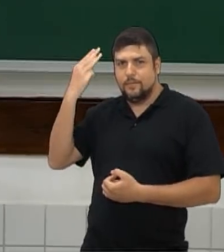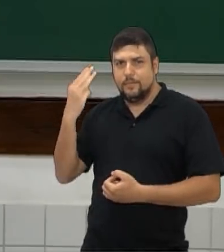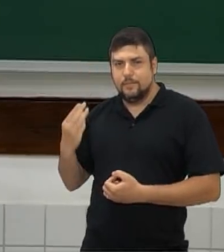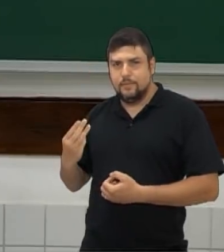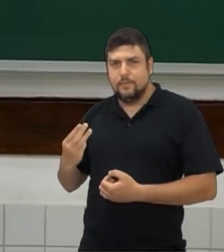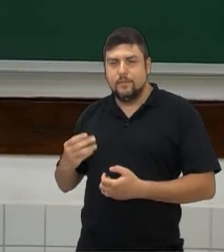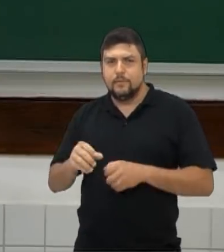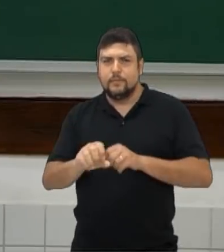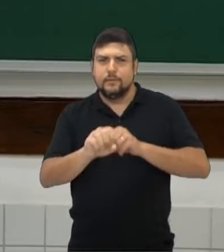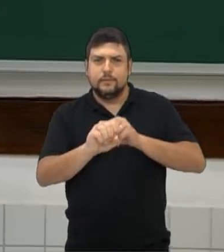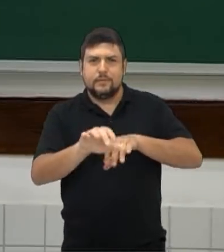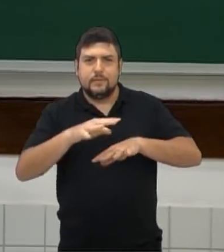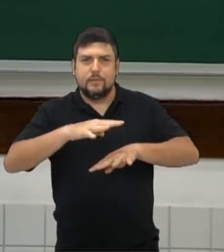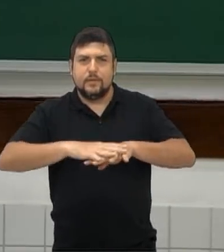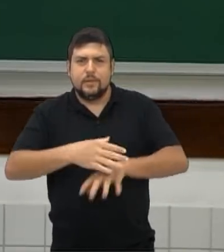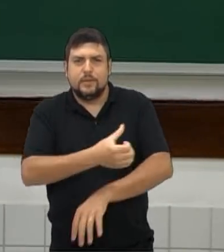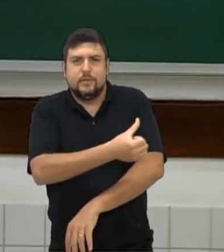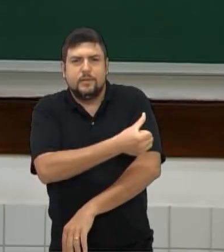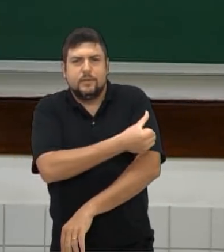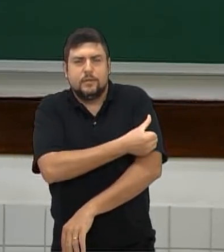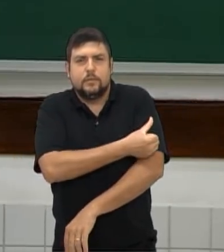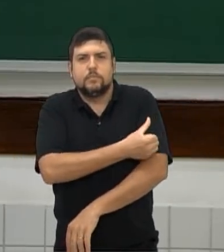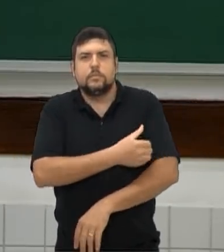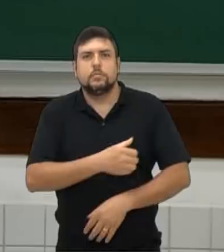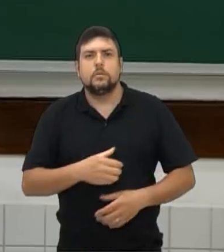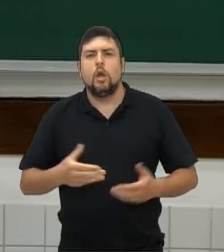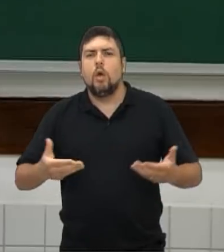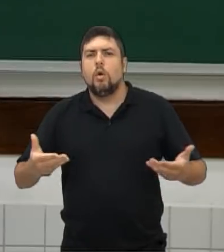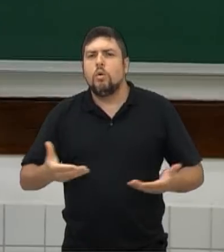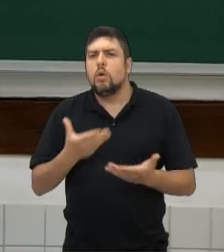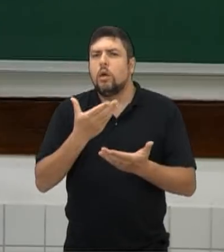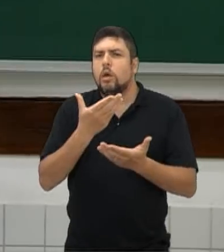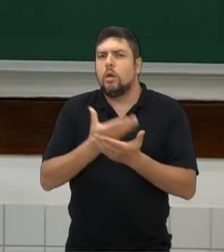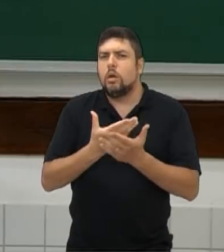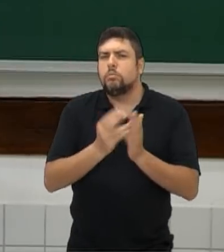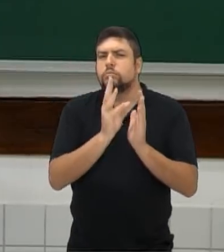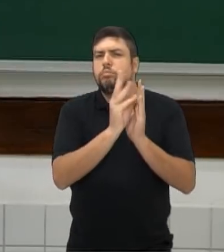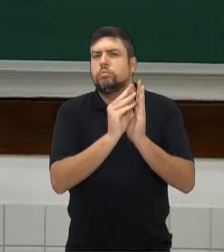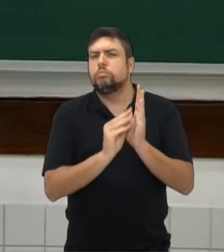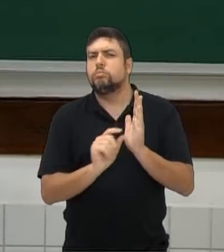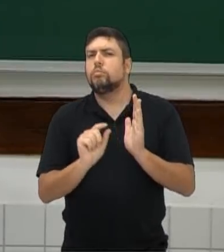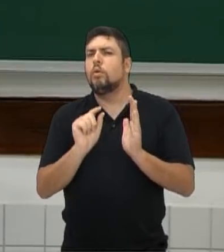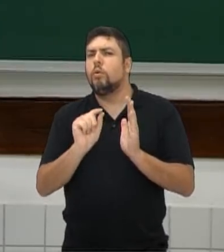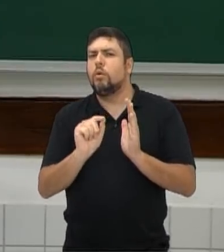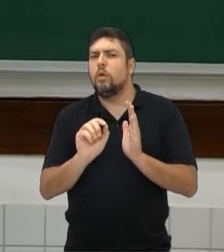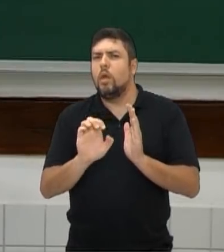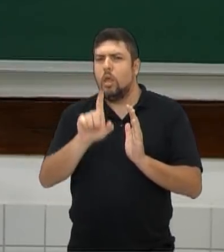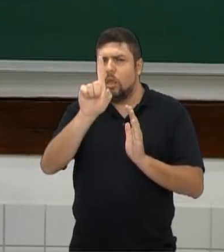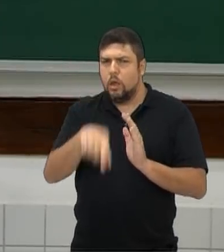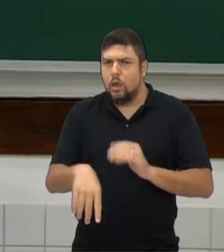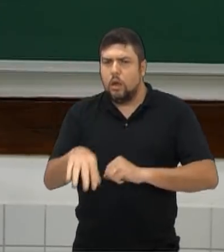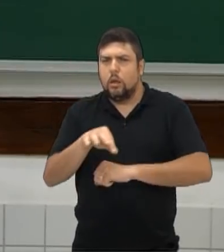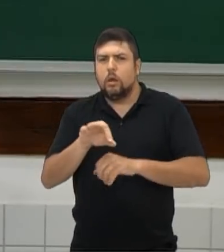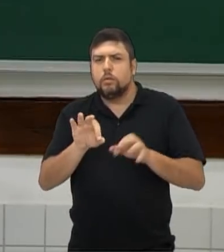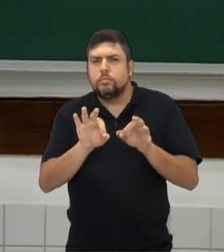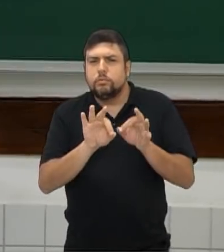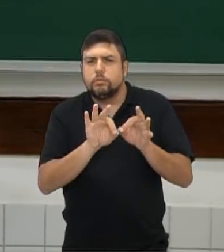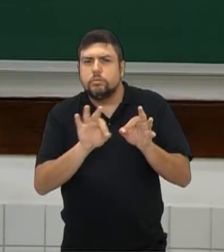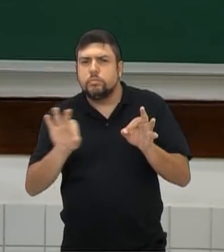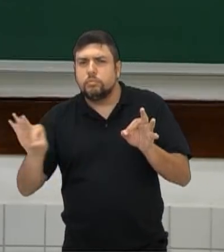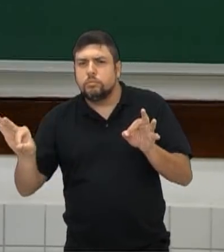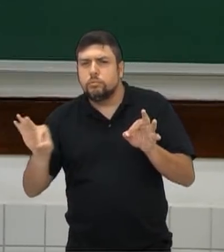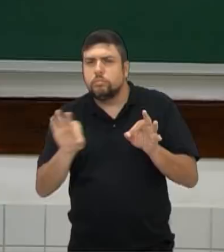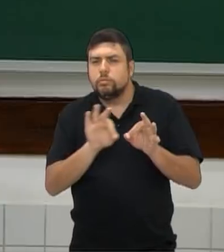continuar nosso assunto que a gente já viu lá atrás, que é a unidade de medida de comprimento. Mas antes da gente falar de unidade de medida